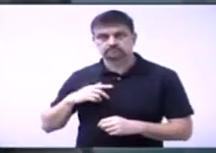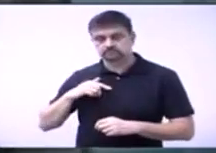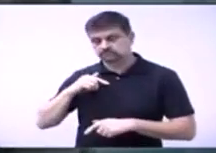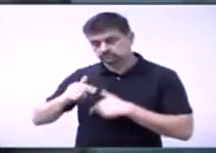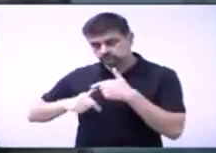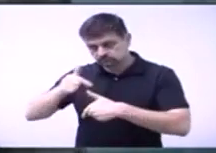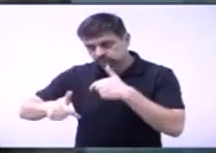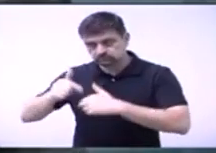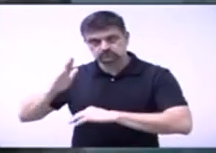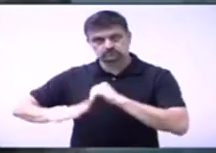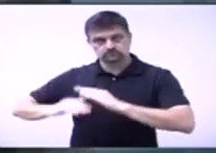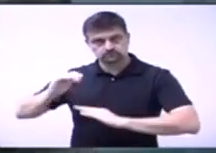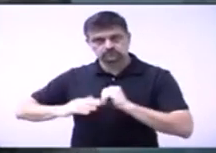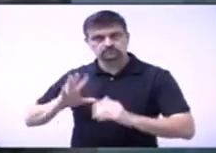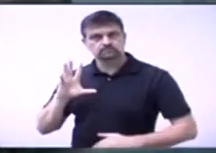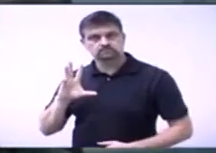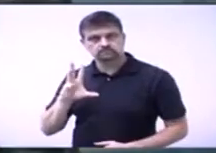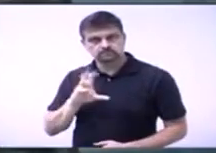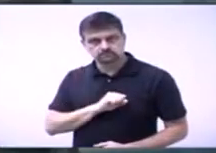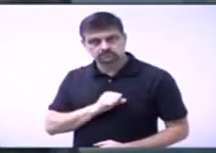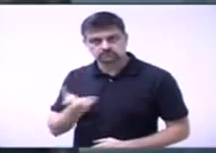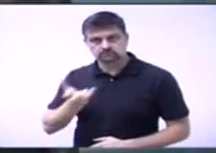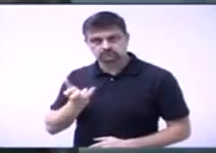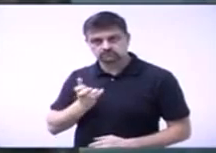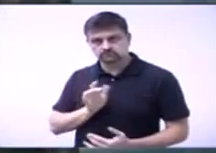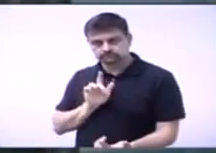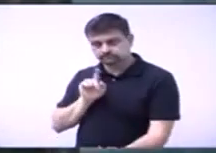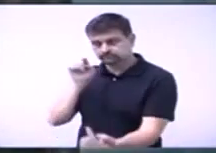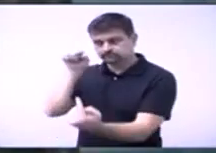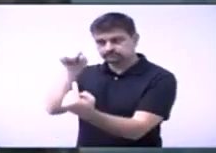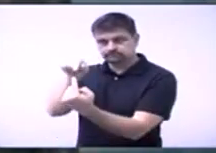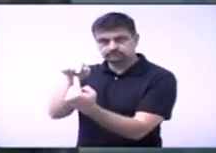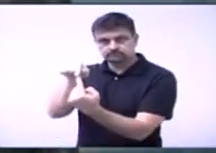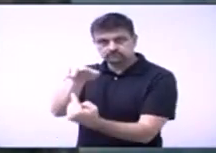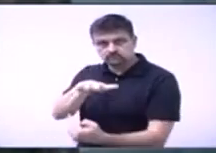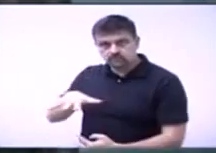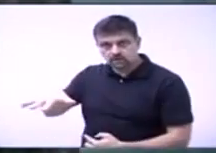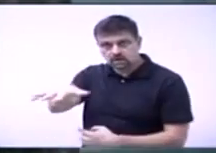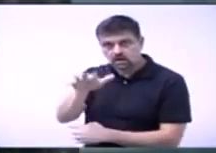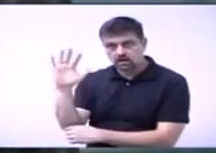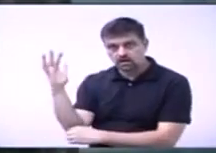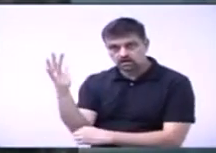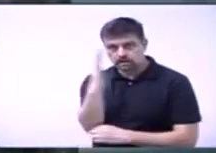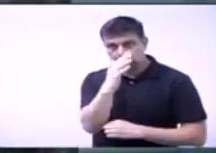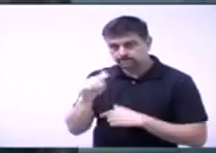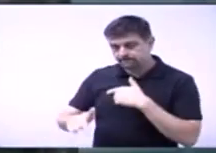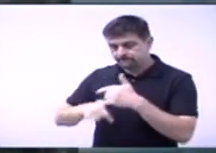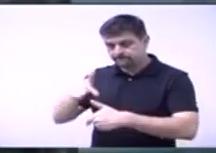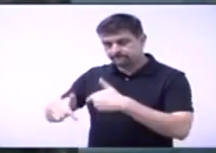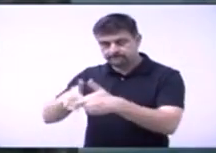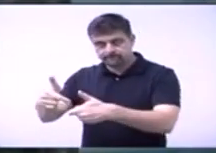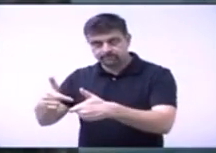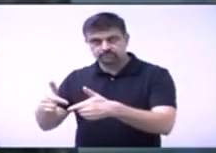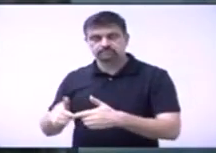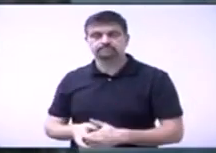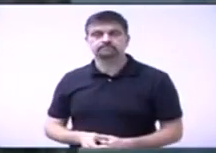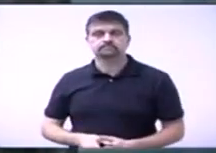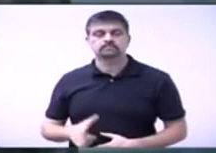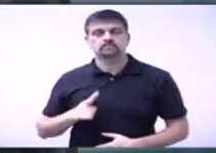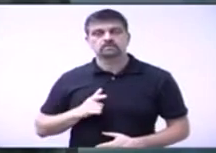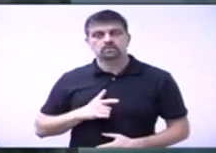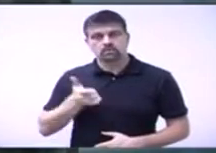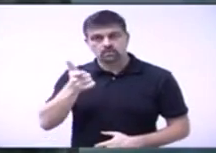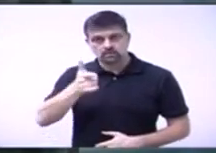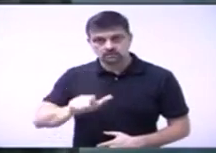e gostei e quero continuar trabalhando também nessa área, mas não só nessa área. Então,